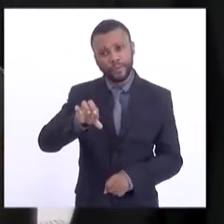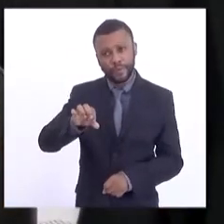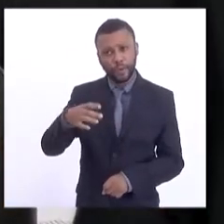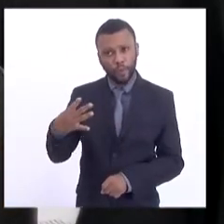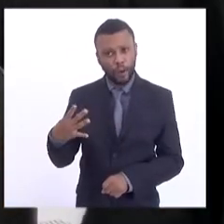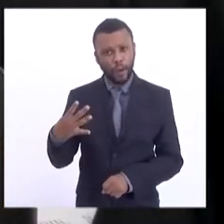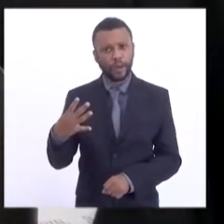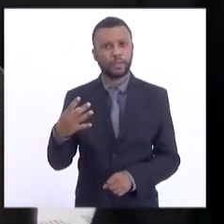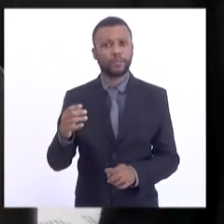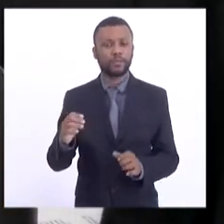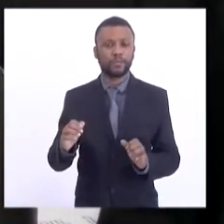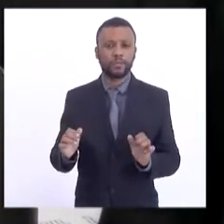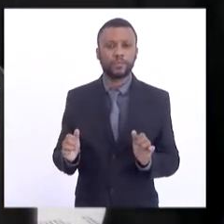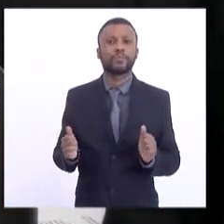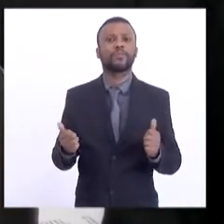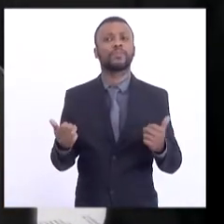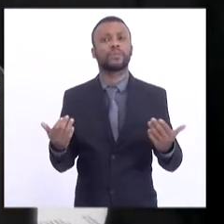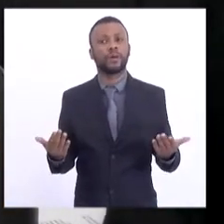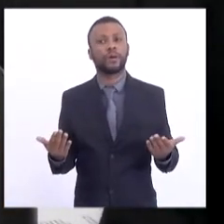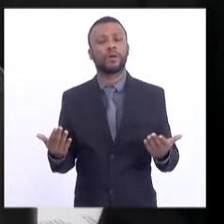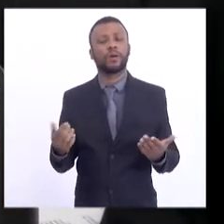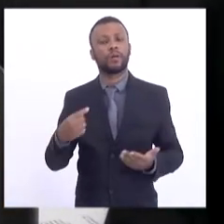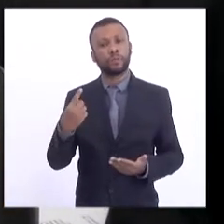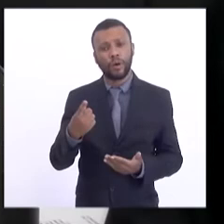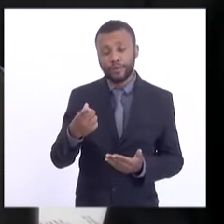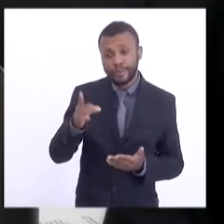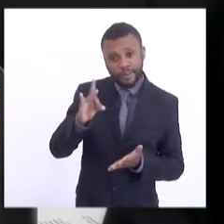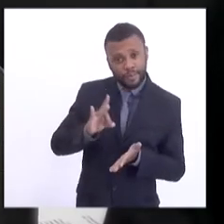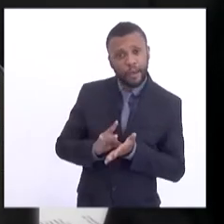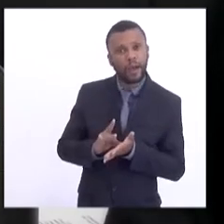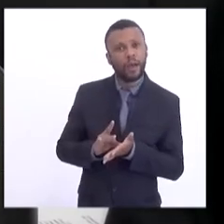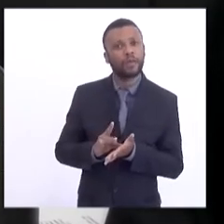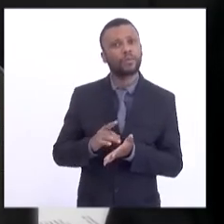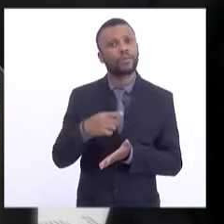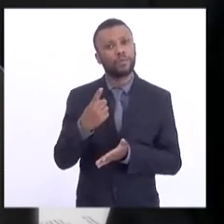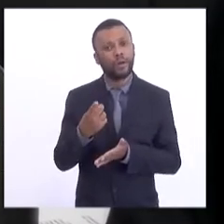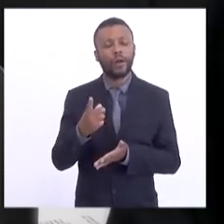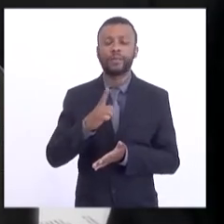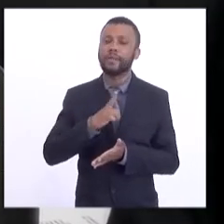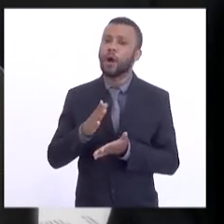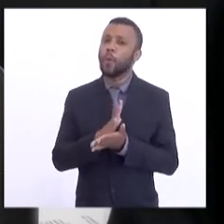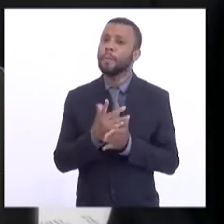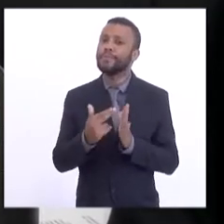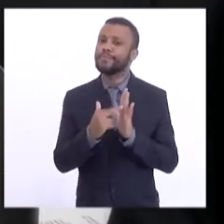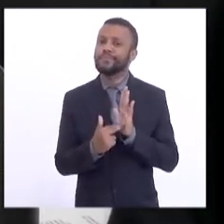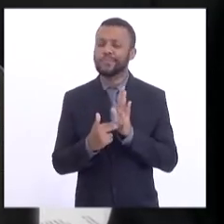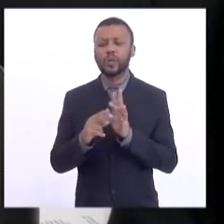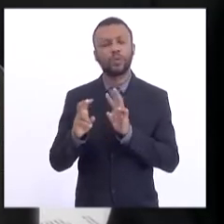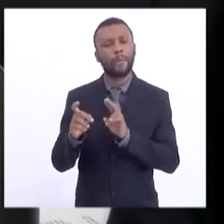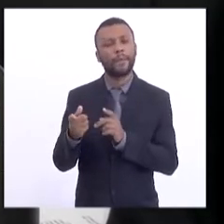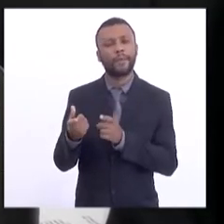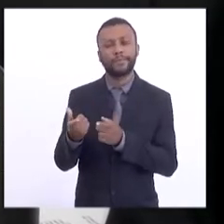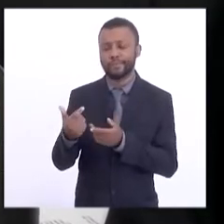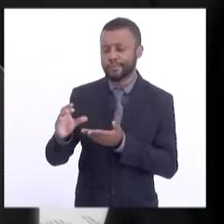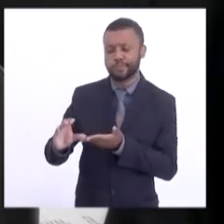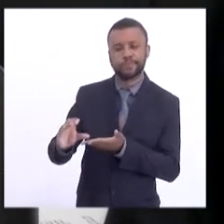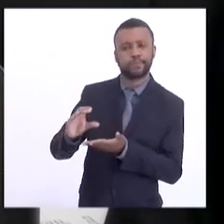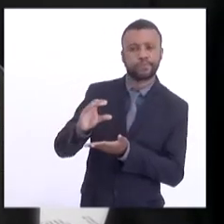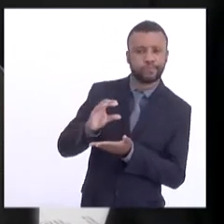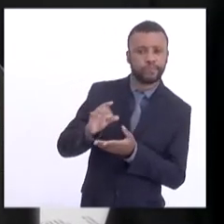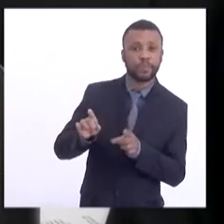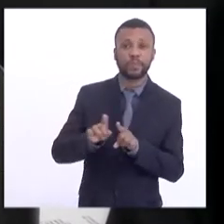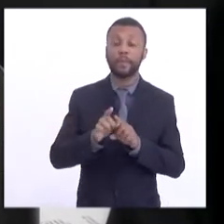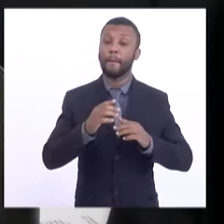e sofremos de fato algumas restrições em termos de recursos e de